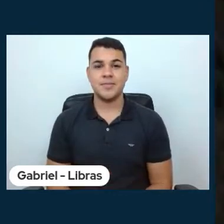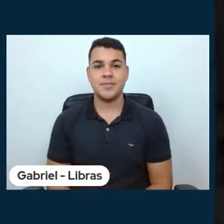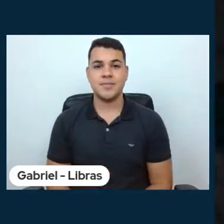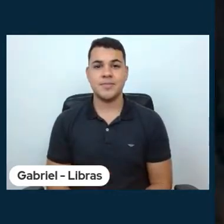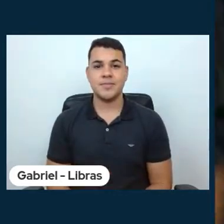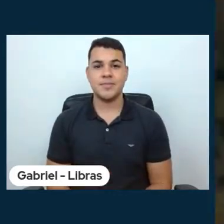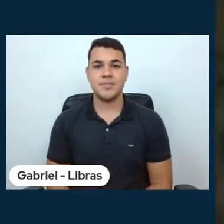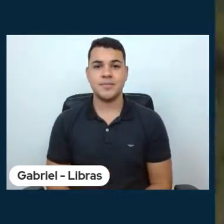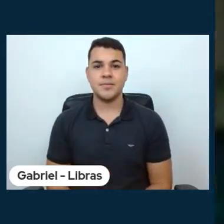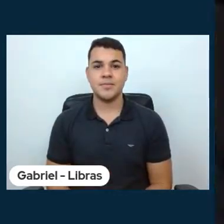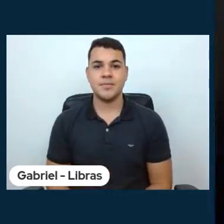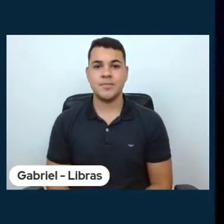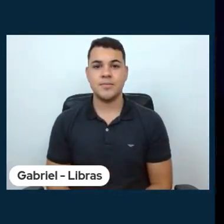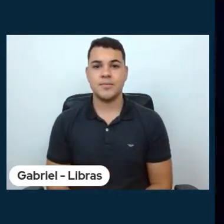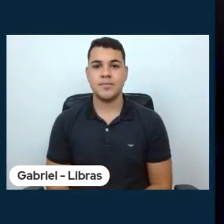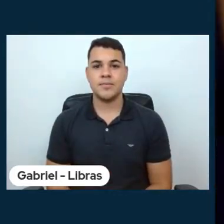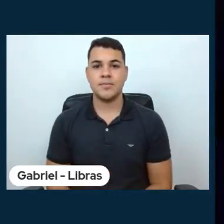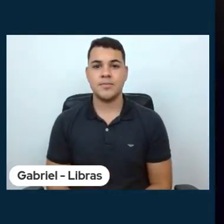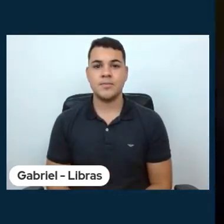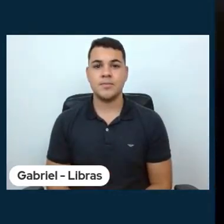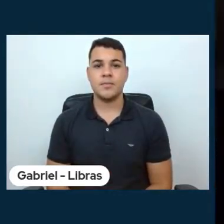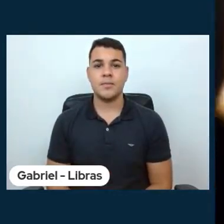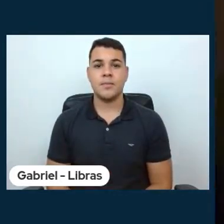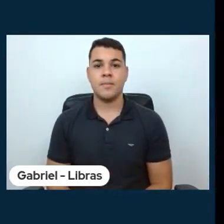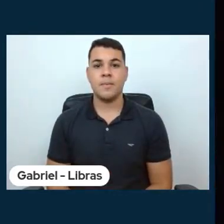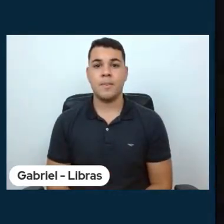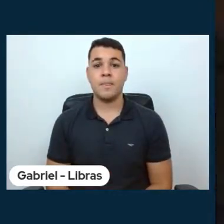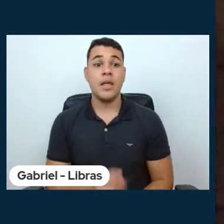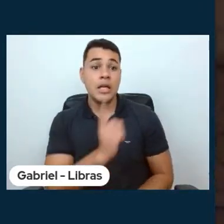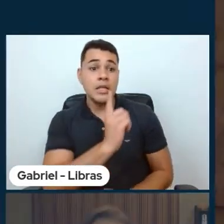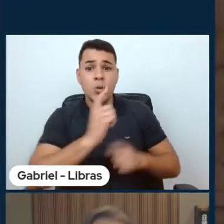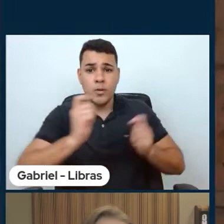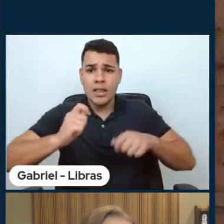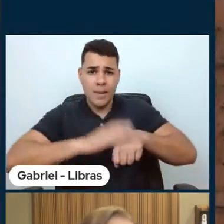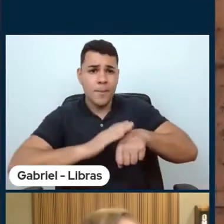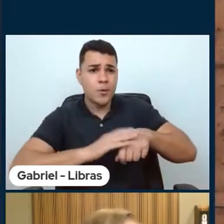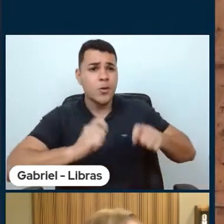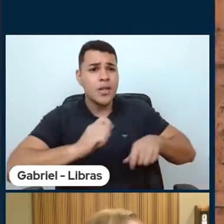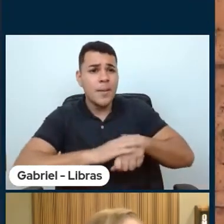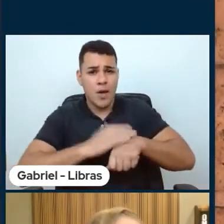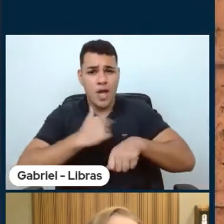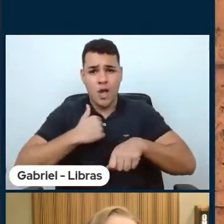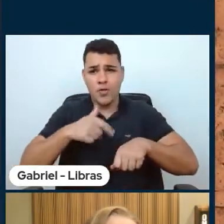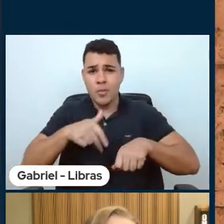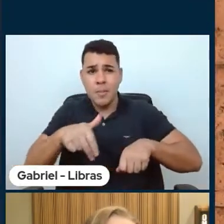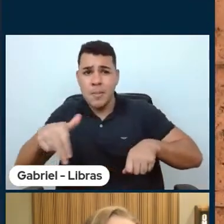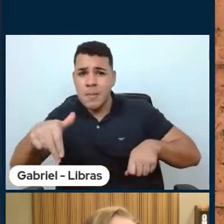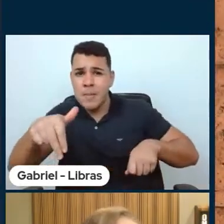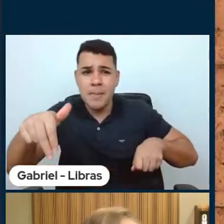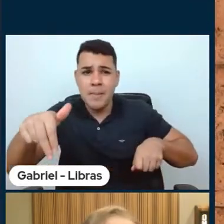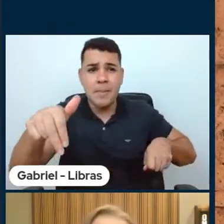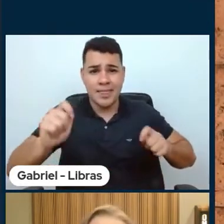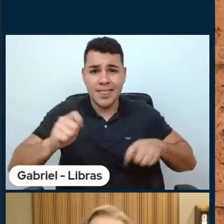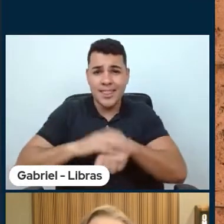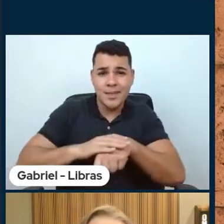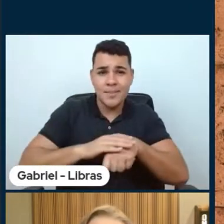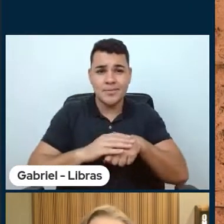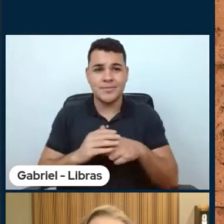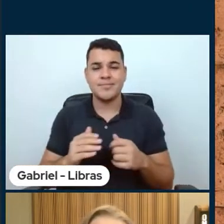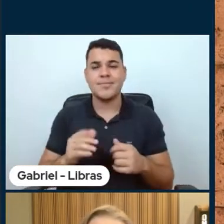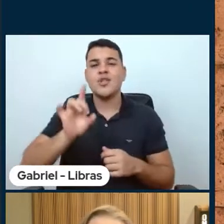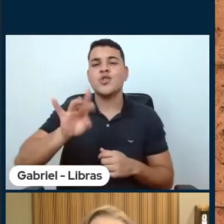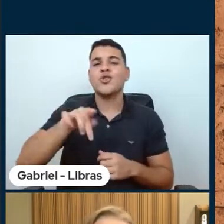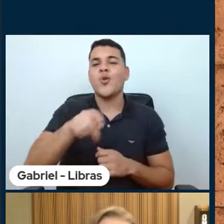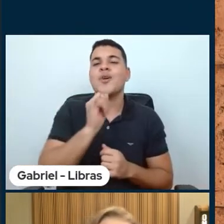o cartão para Deus dar tempo de eu comprar uma graças a Deus Esse é só um exemplo né Eu sou uma apaixonada